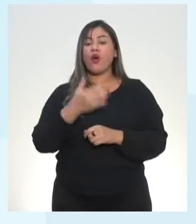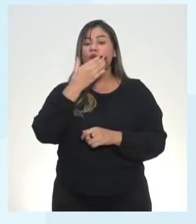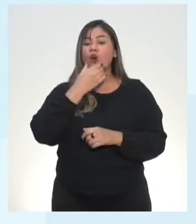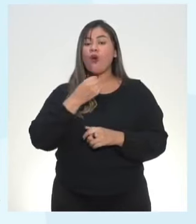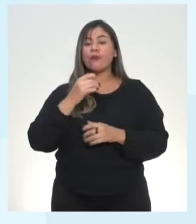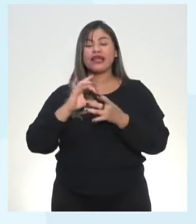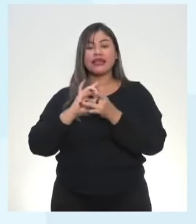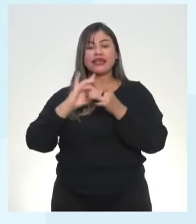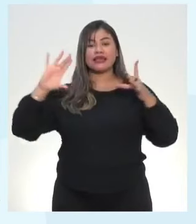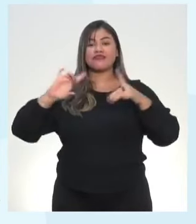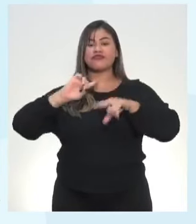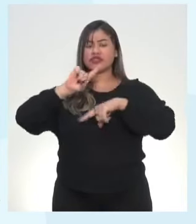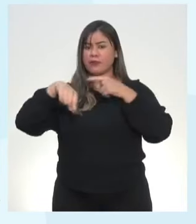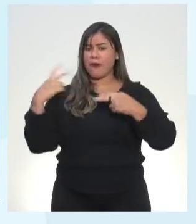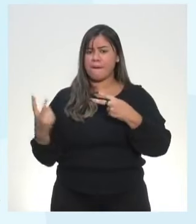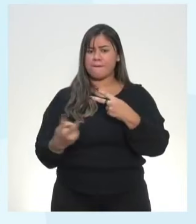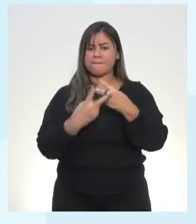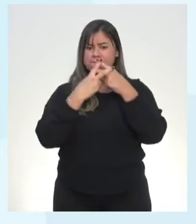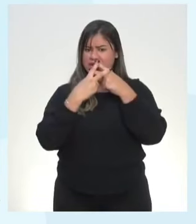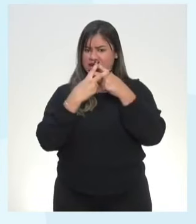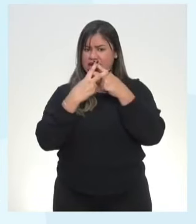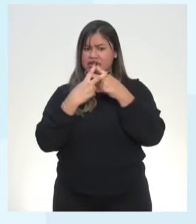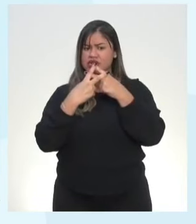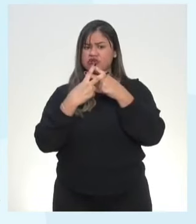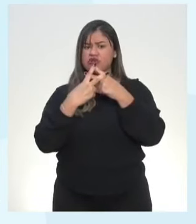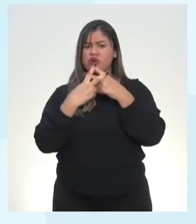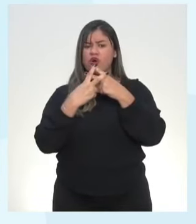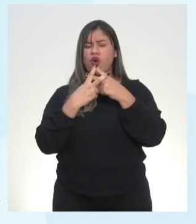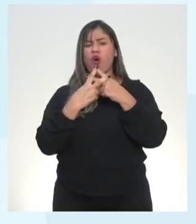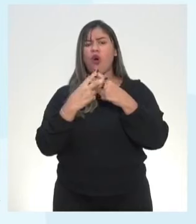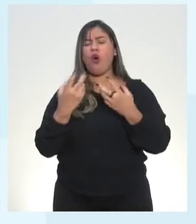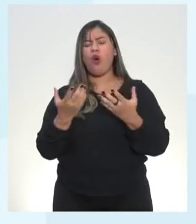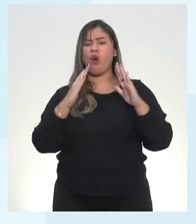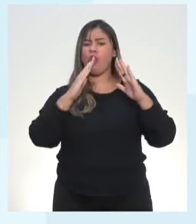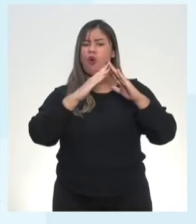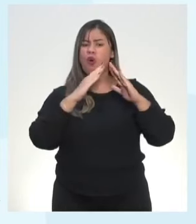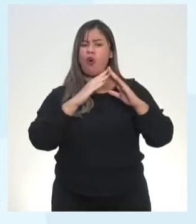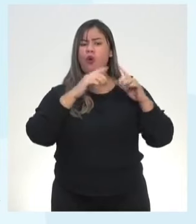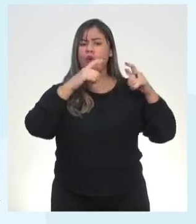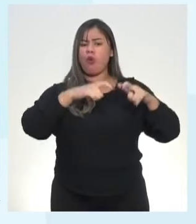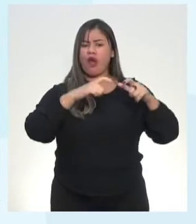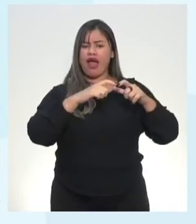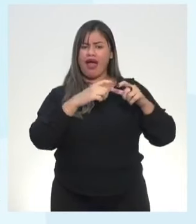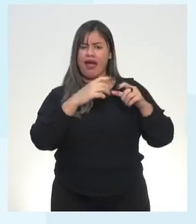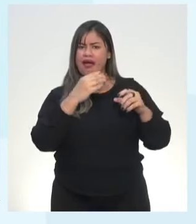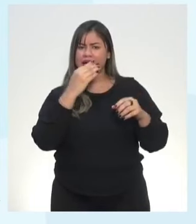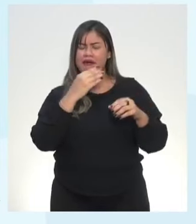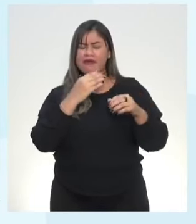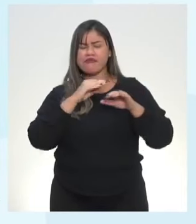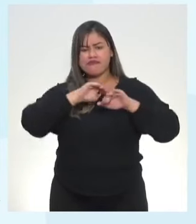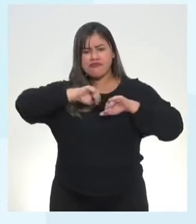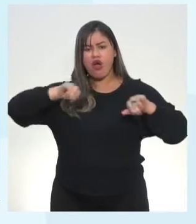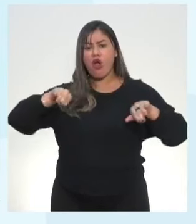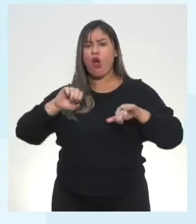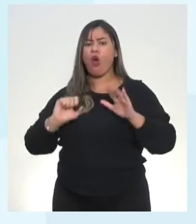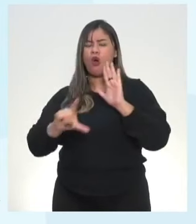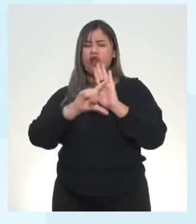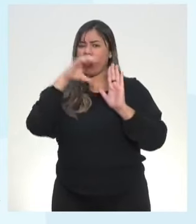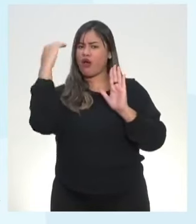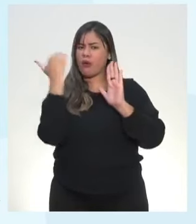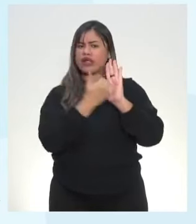preso, aprisionado ou privado de uma propriedade ou tornado fora da lei,